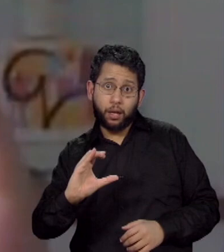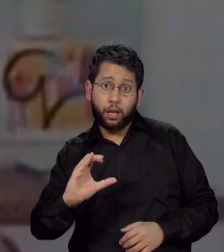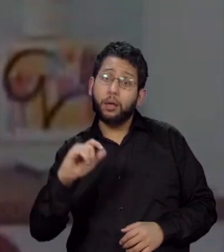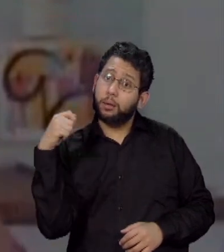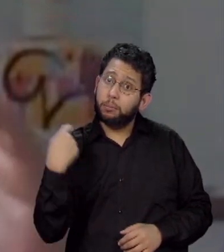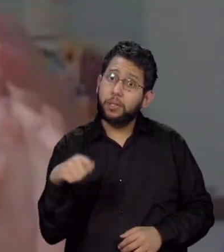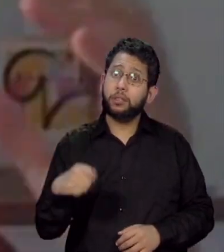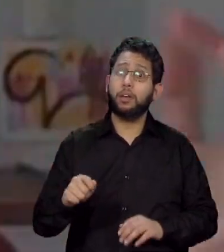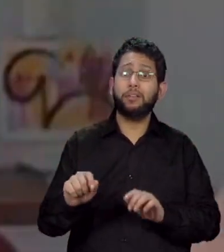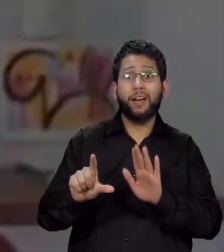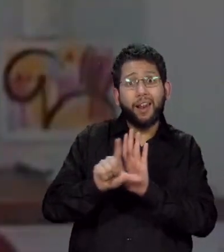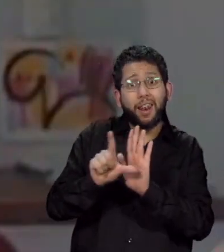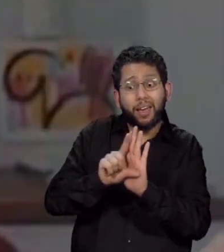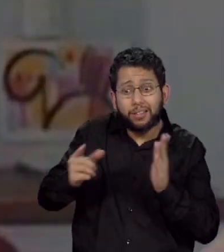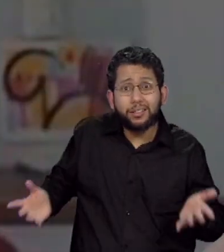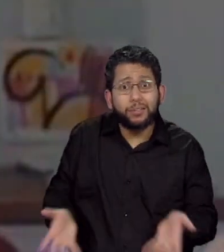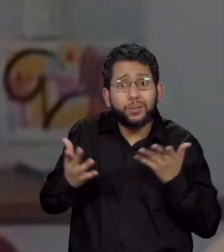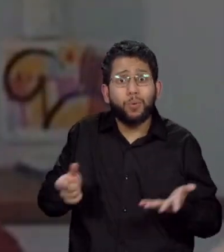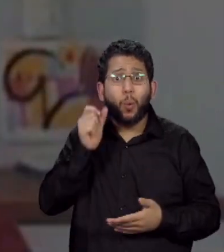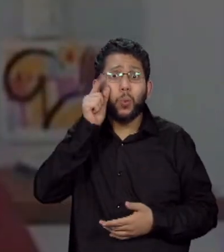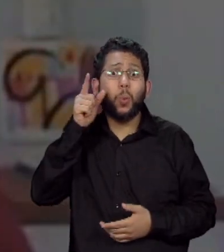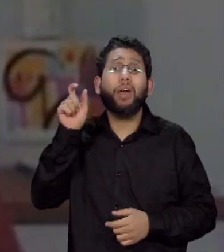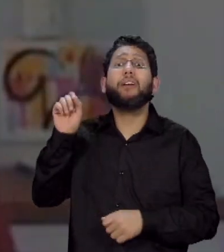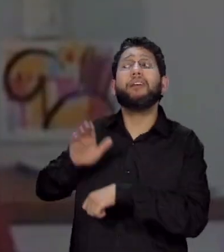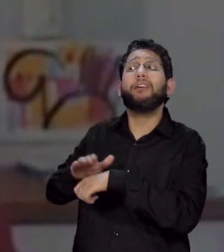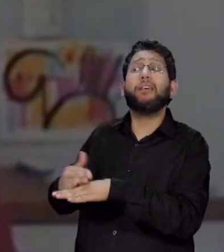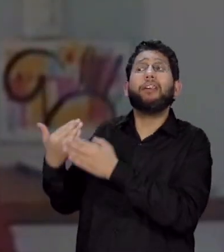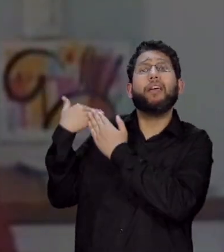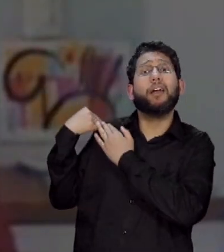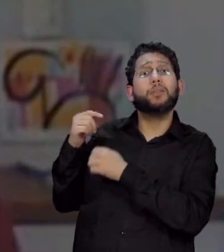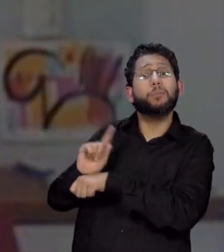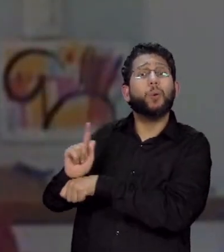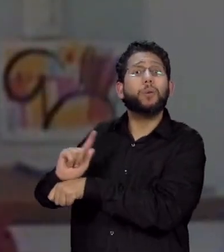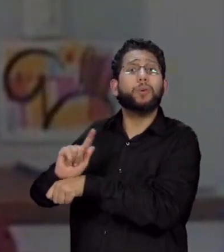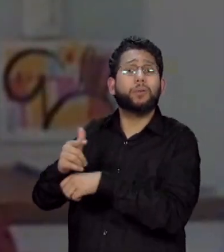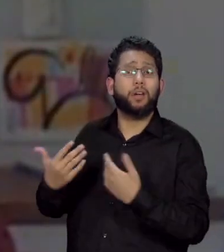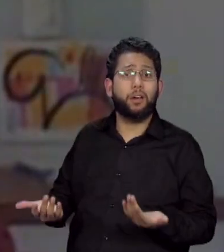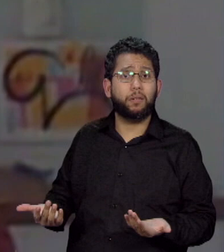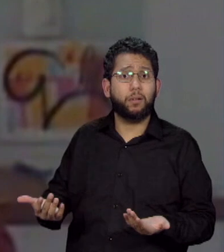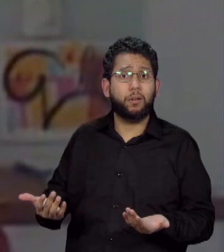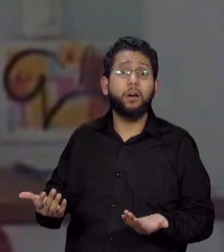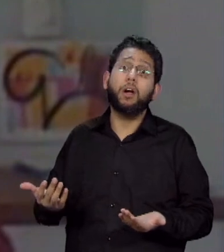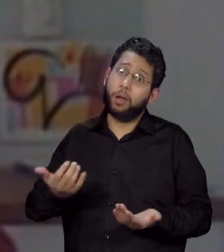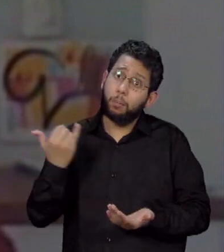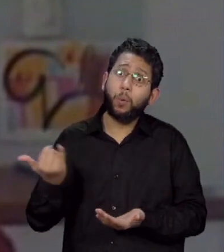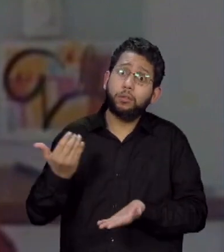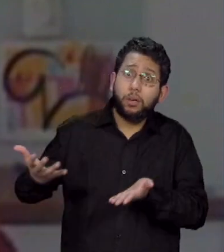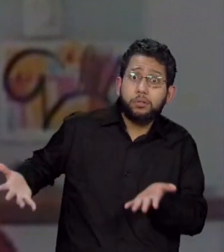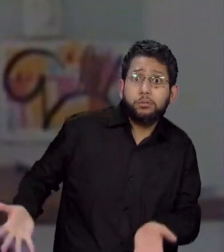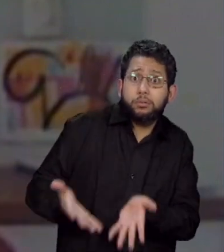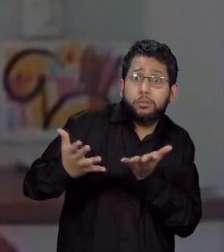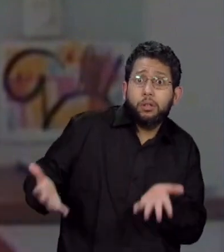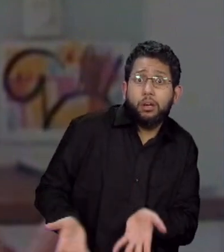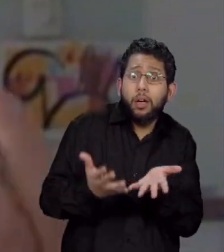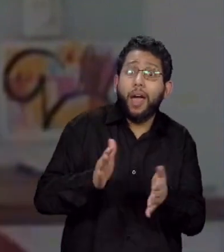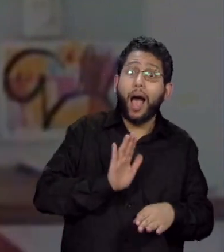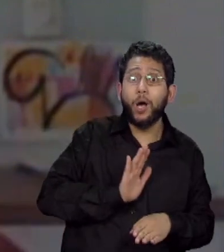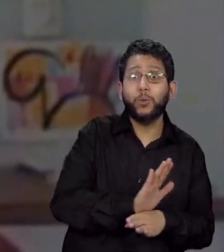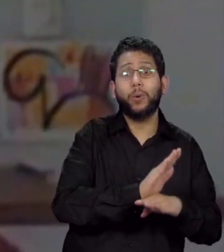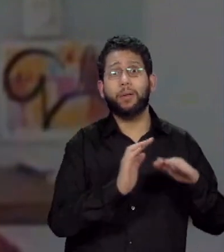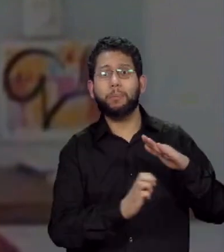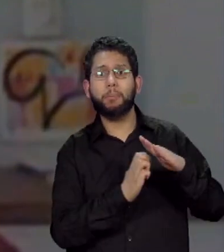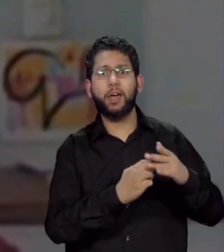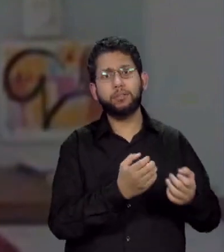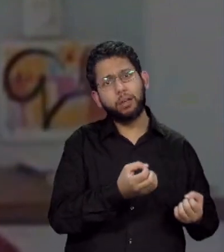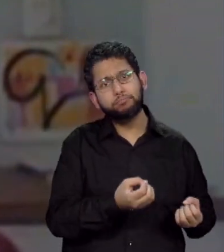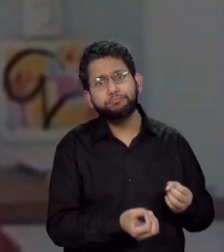da cultura, dessas políticas do audiovisual, para que haja esse filme sendo feito, que haja essas